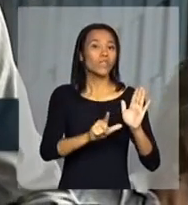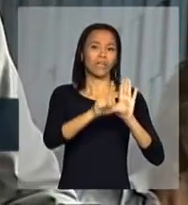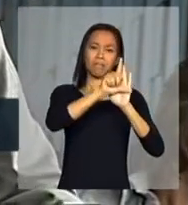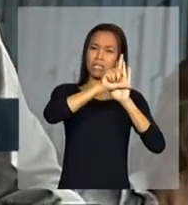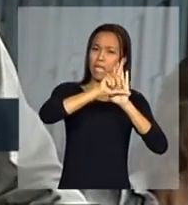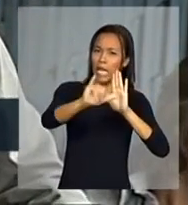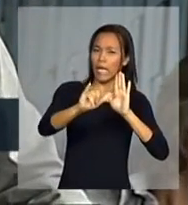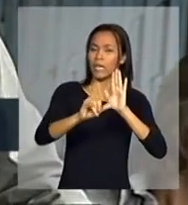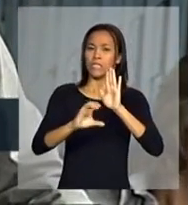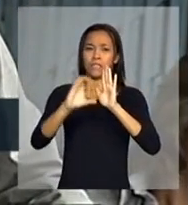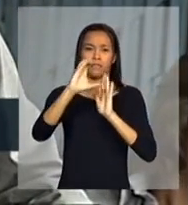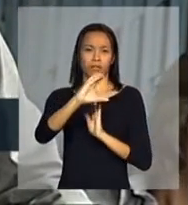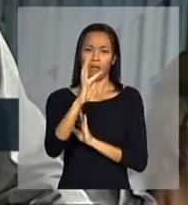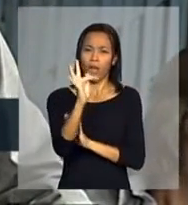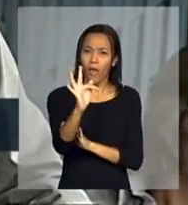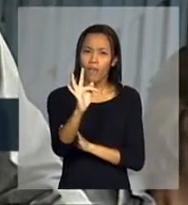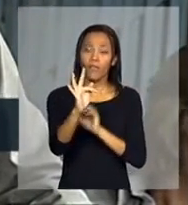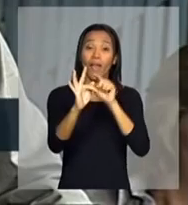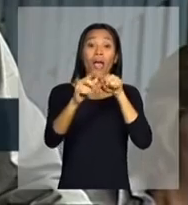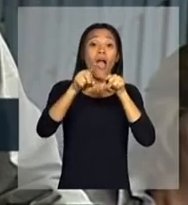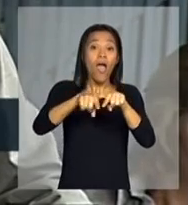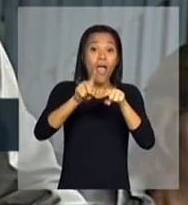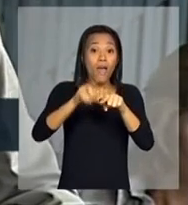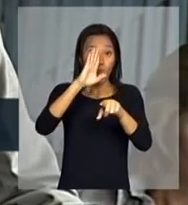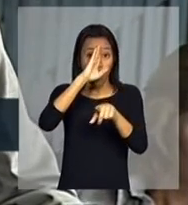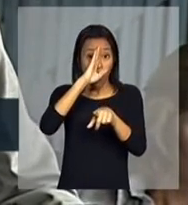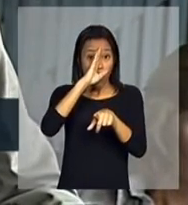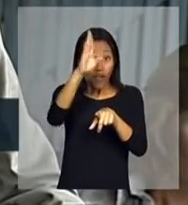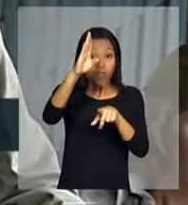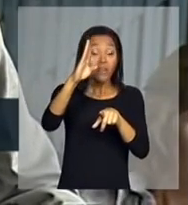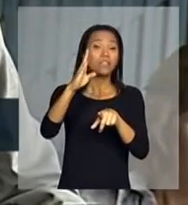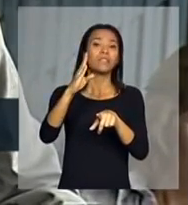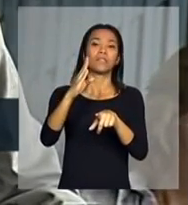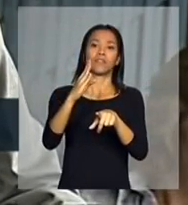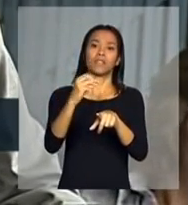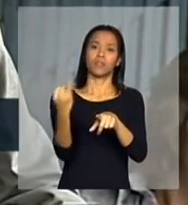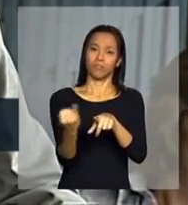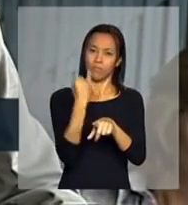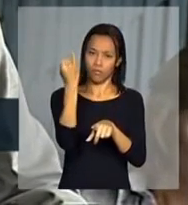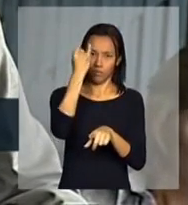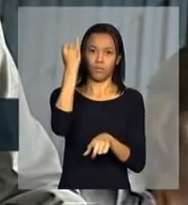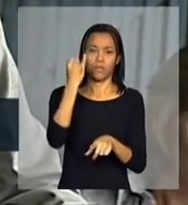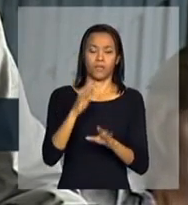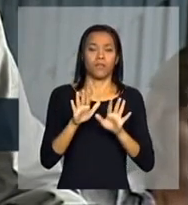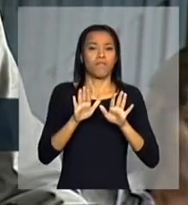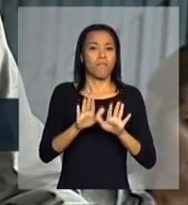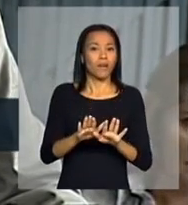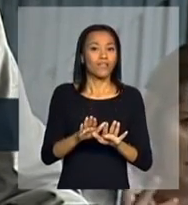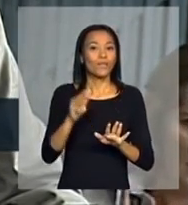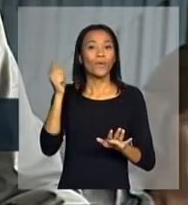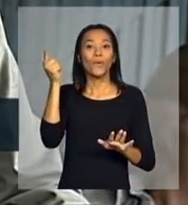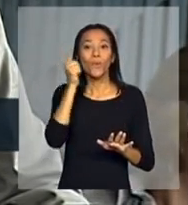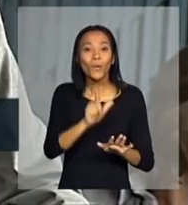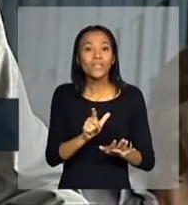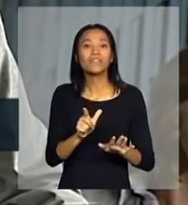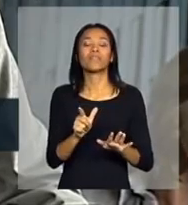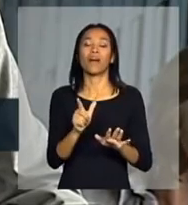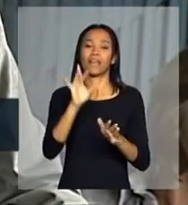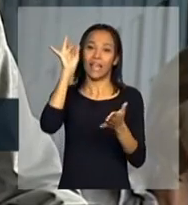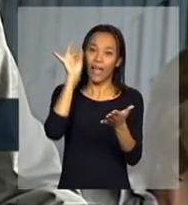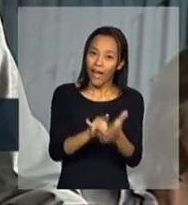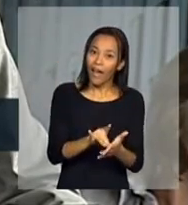leis são uma referência de fundamental importância. Mas conquistar direitos nas leis